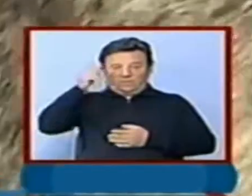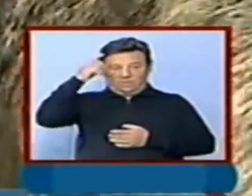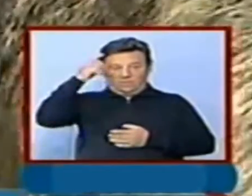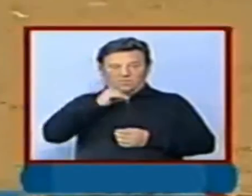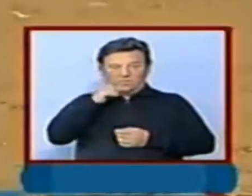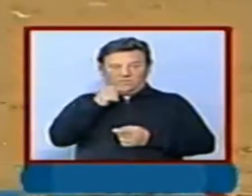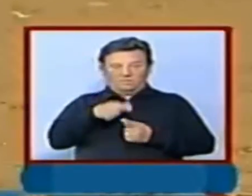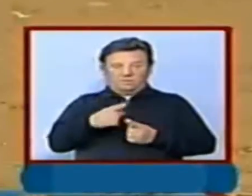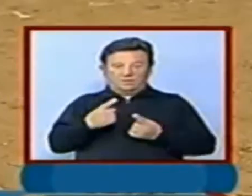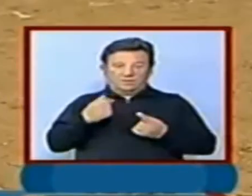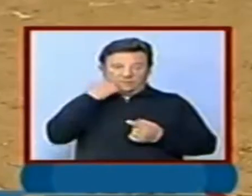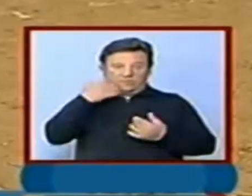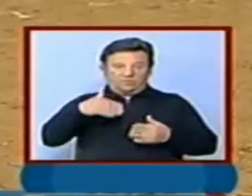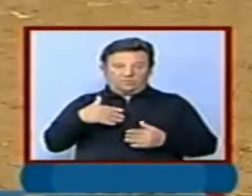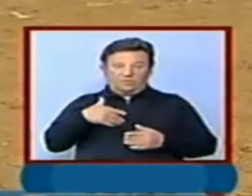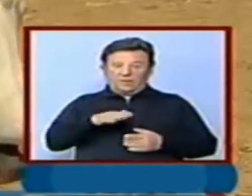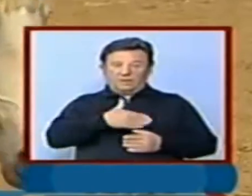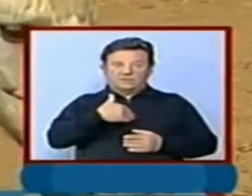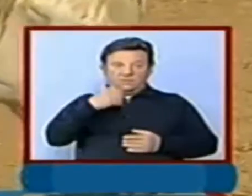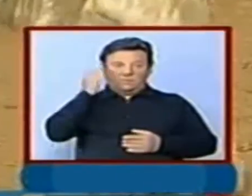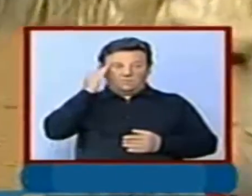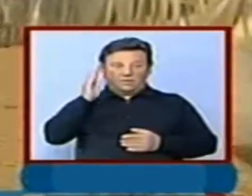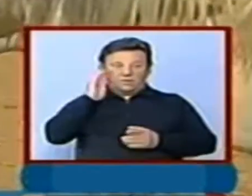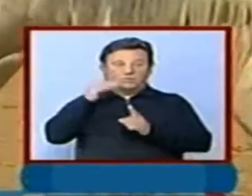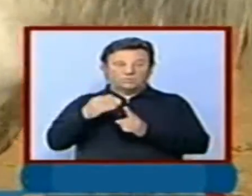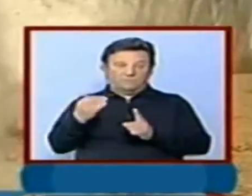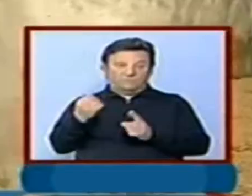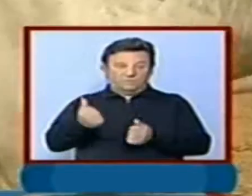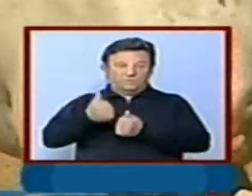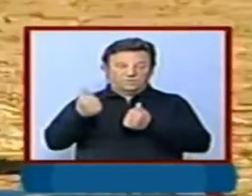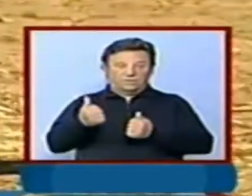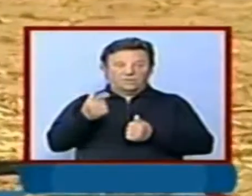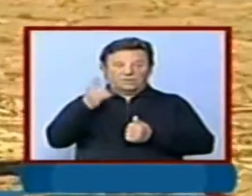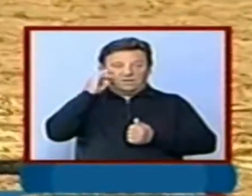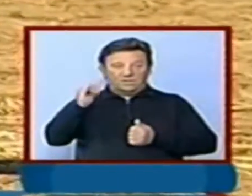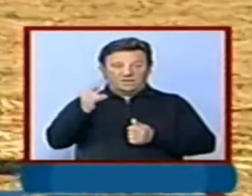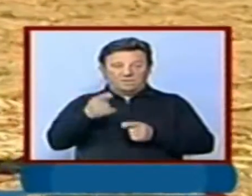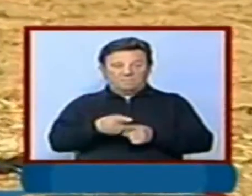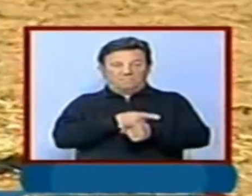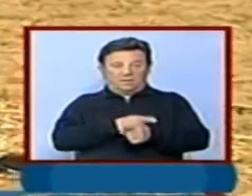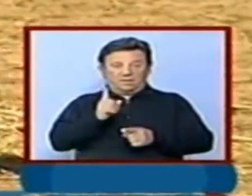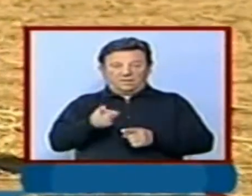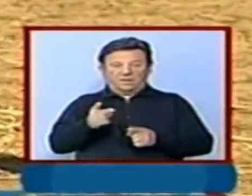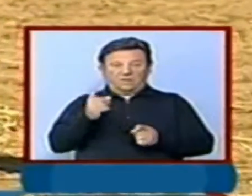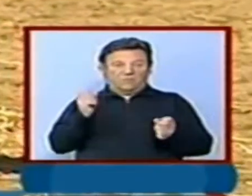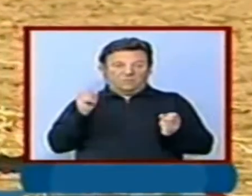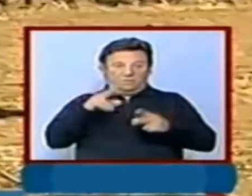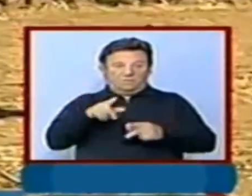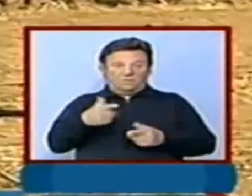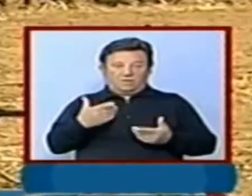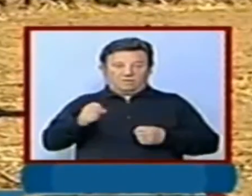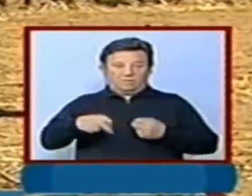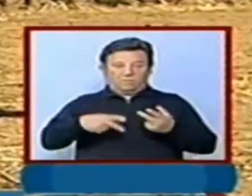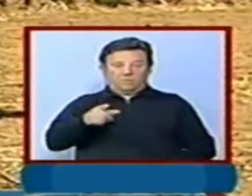muitas vezes dolorosa. Na área da saúde mental, os resultados têm sido excelentes. A ideia é ir mais longe nesta novidade tão na